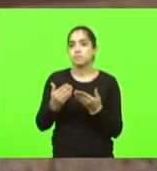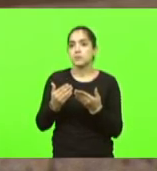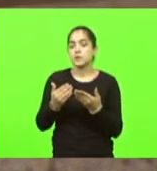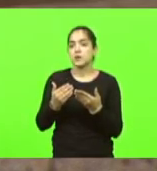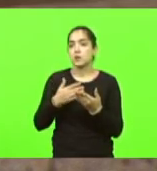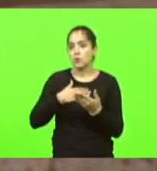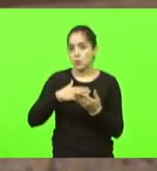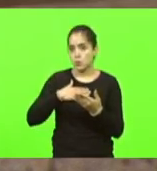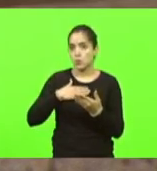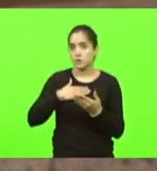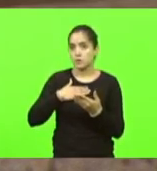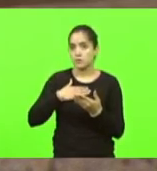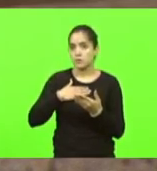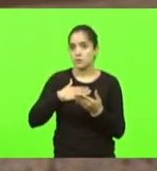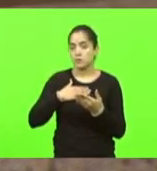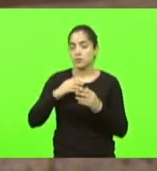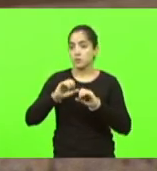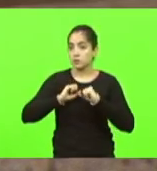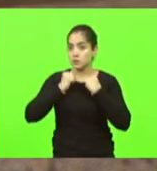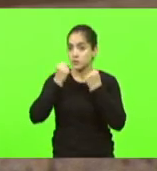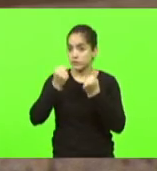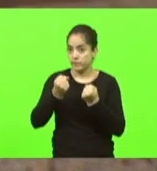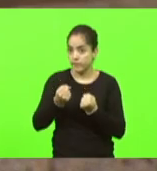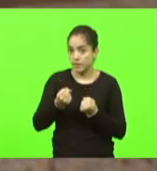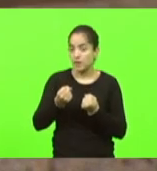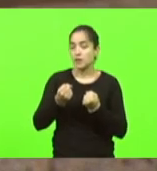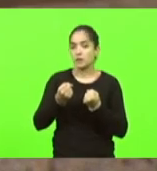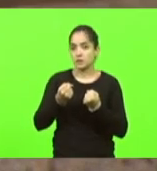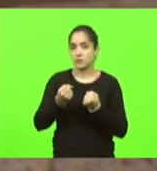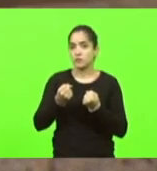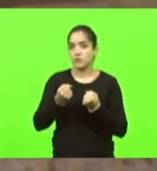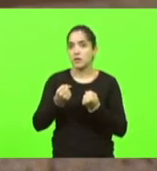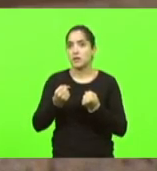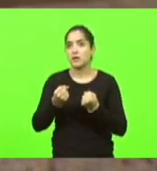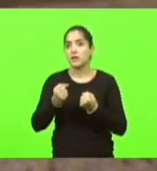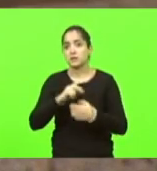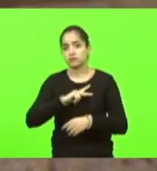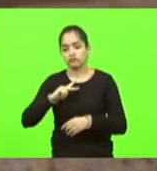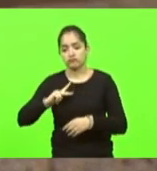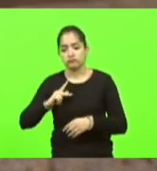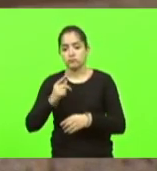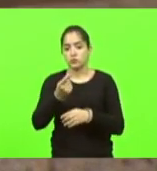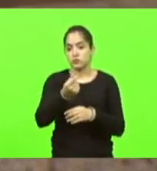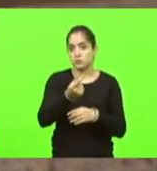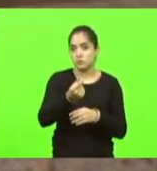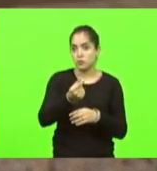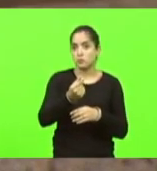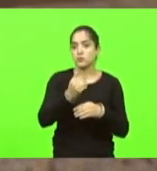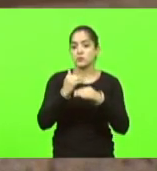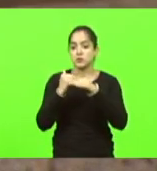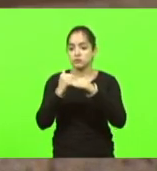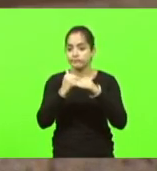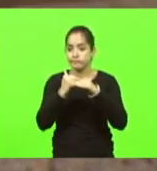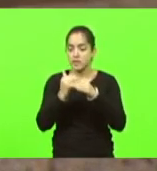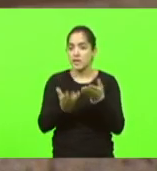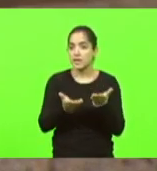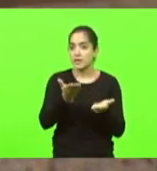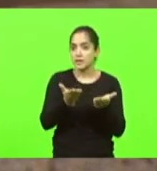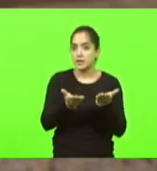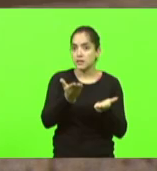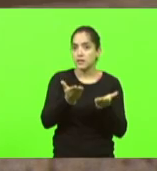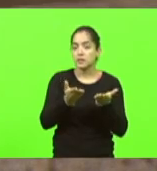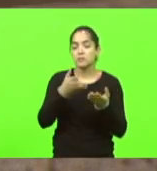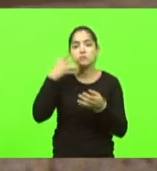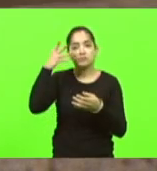quando eu também sou um cara aqui defendo aqui as contas públicas estejam saudáveis Eu sempre busco isso e nos meus